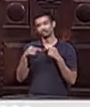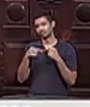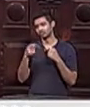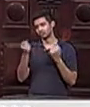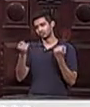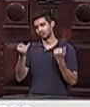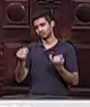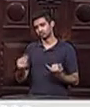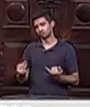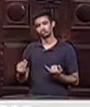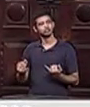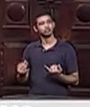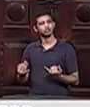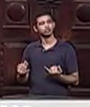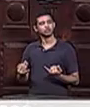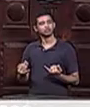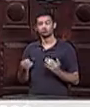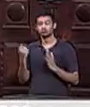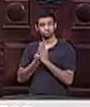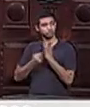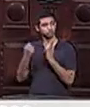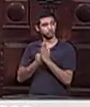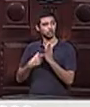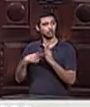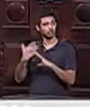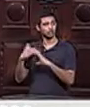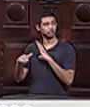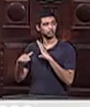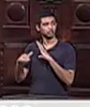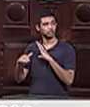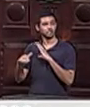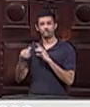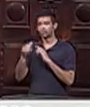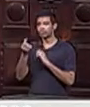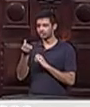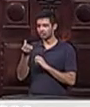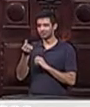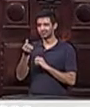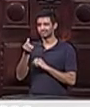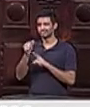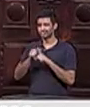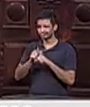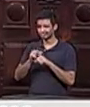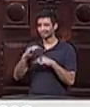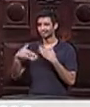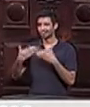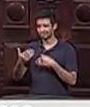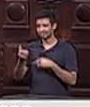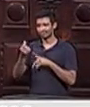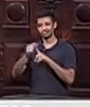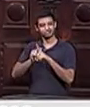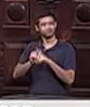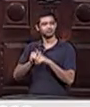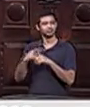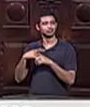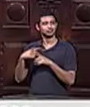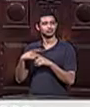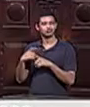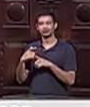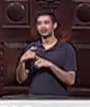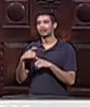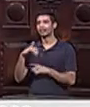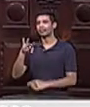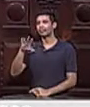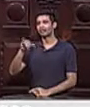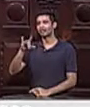aqui que obrigatoriamente serão enviados a cada 6 meses os balancetes, a Assembleia Legislativa, os